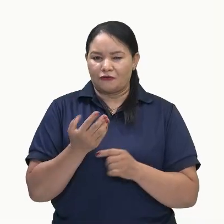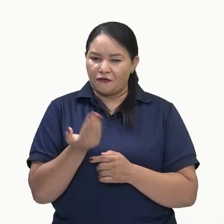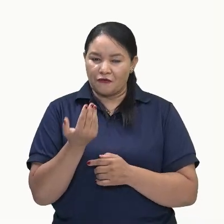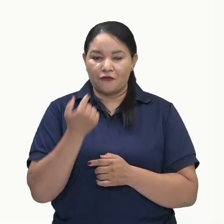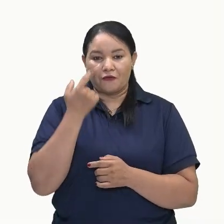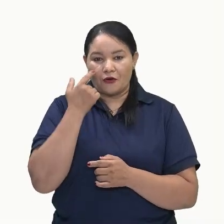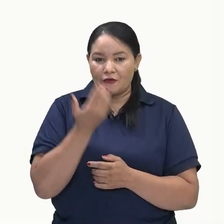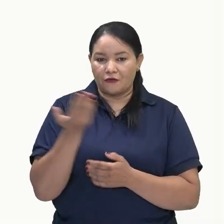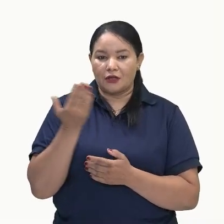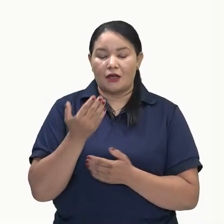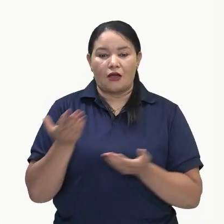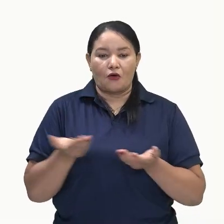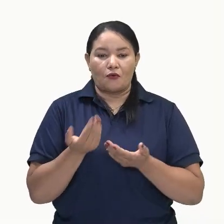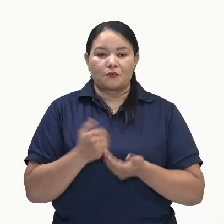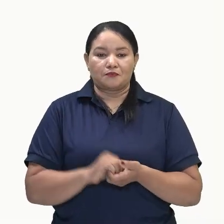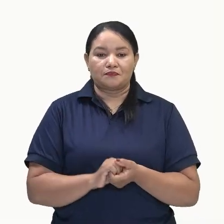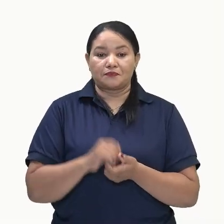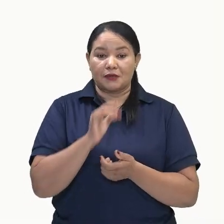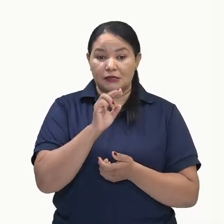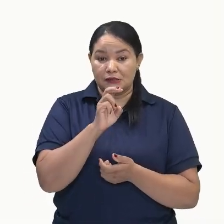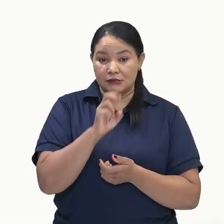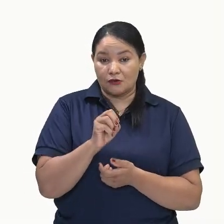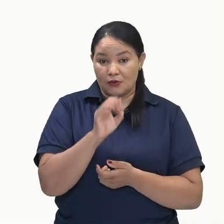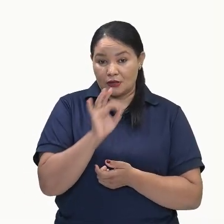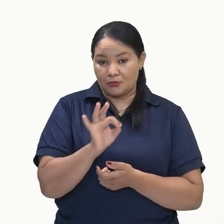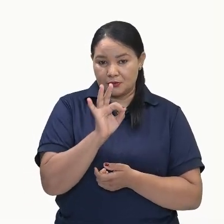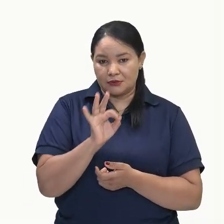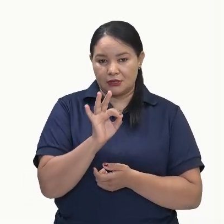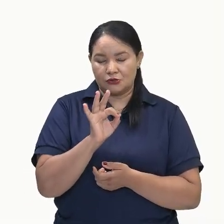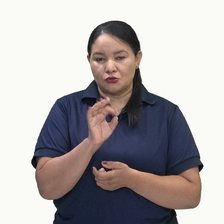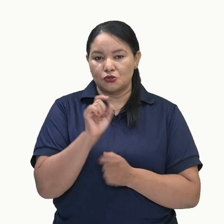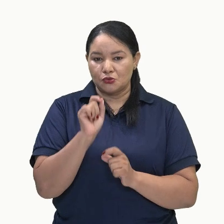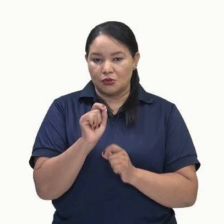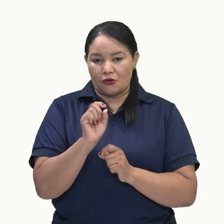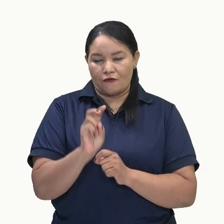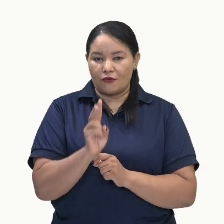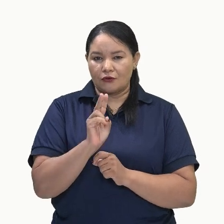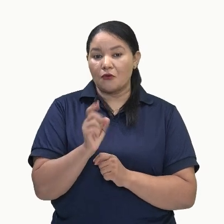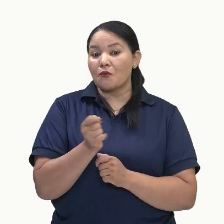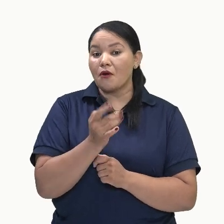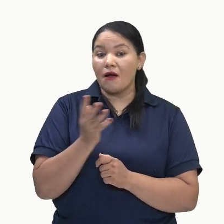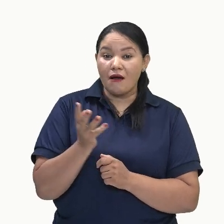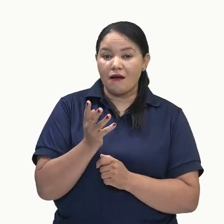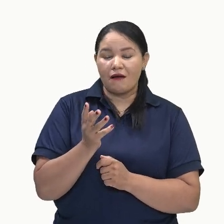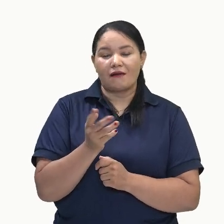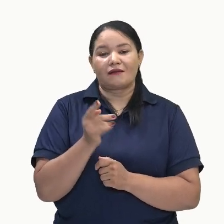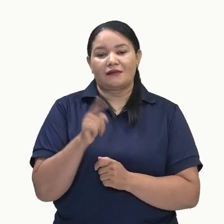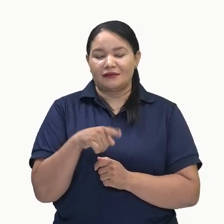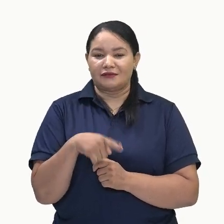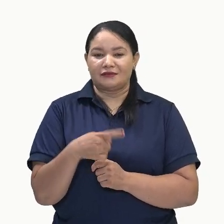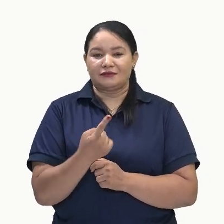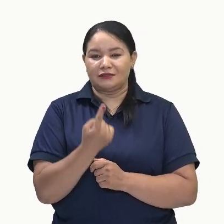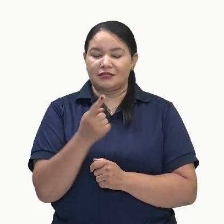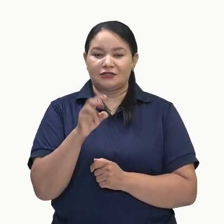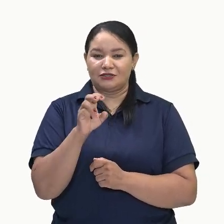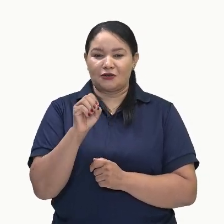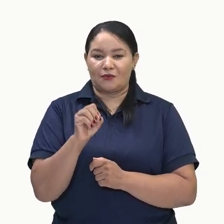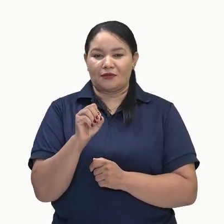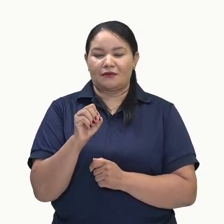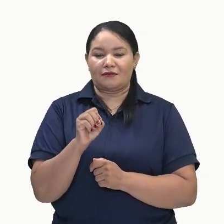só, temos na tela 50% de um valor. Quanto é? 50% de R$